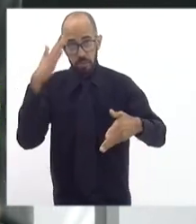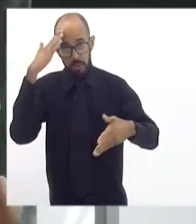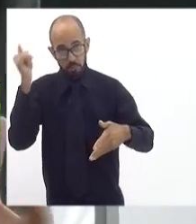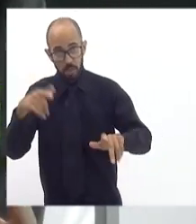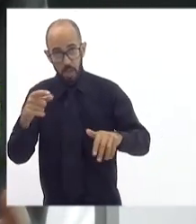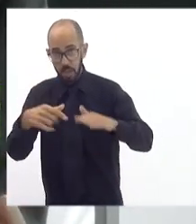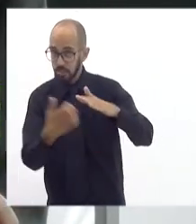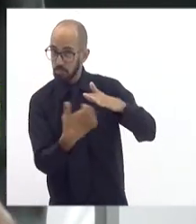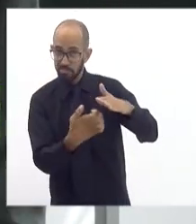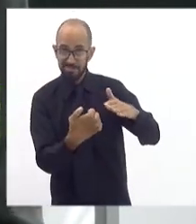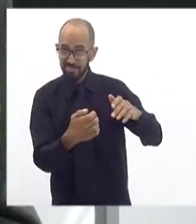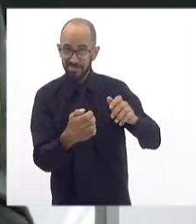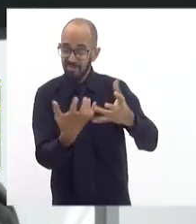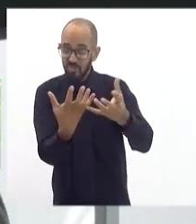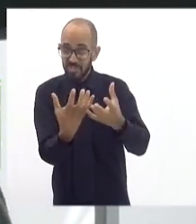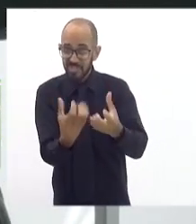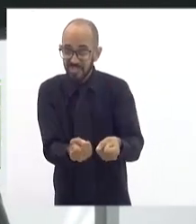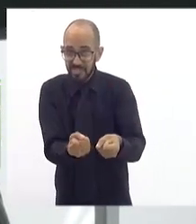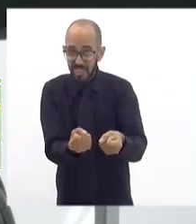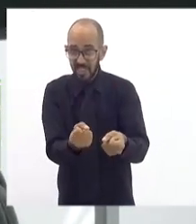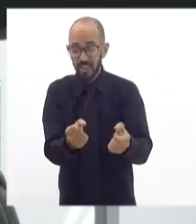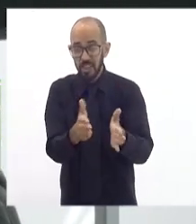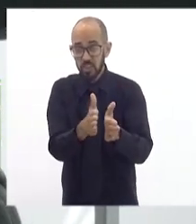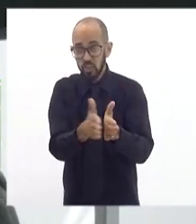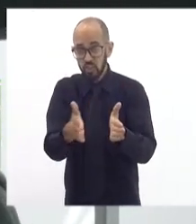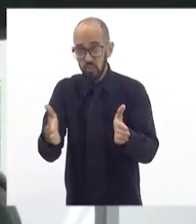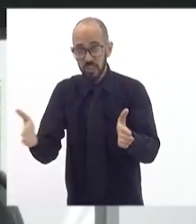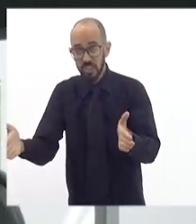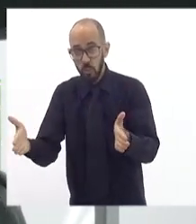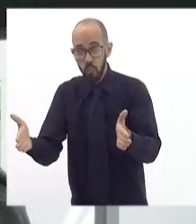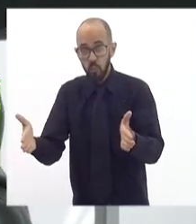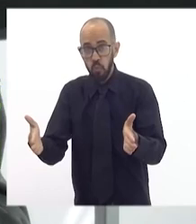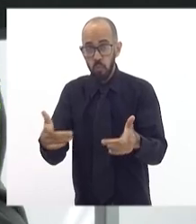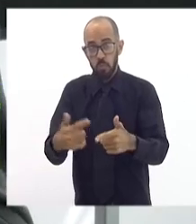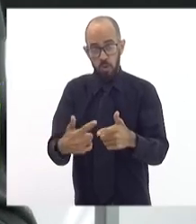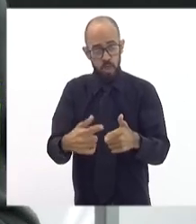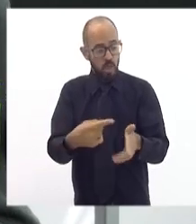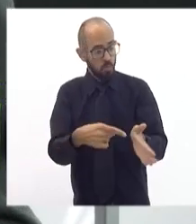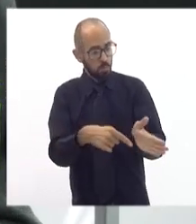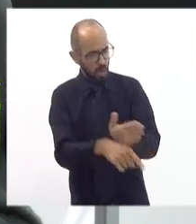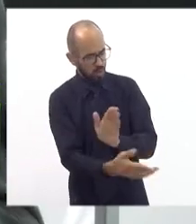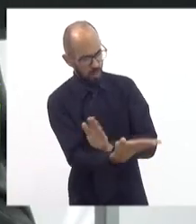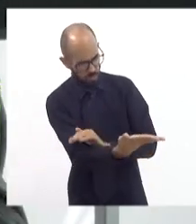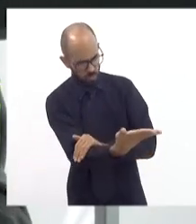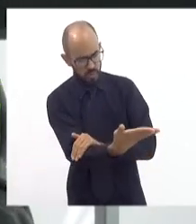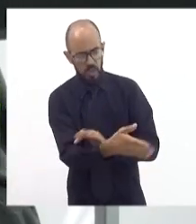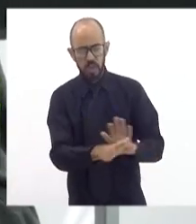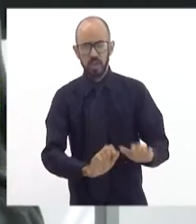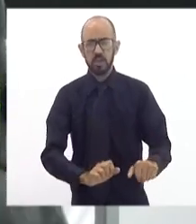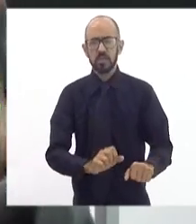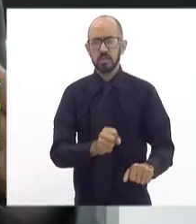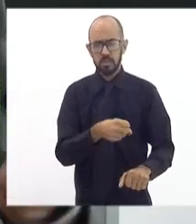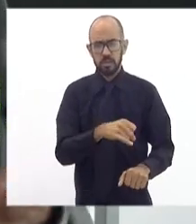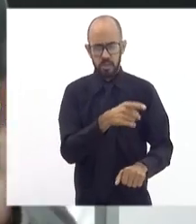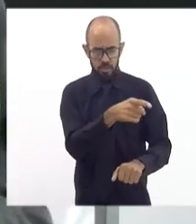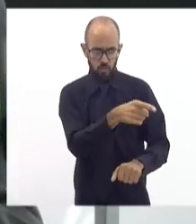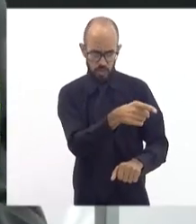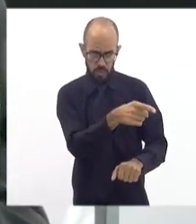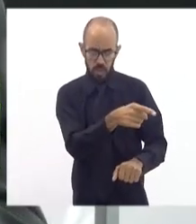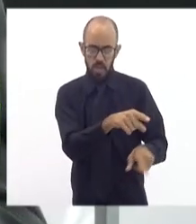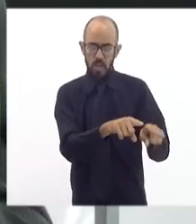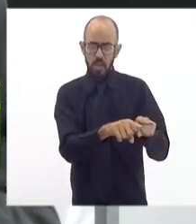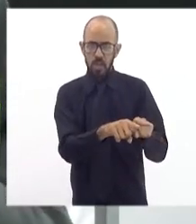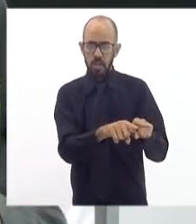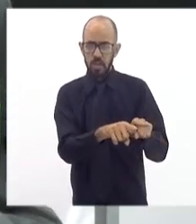admite subdivisão porque eu perguntei a você se você e o